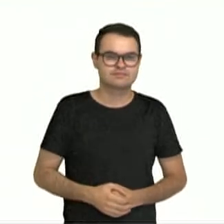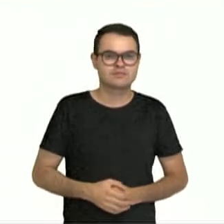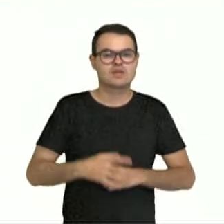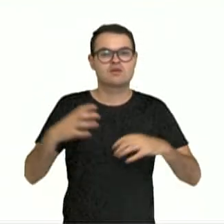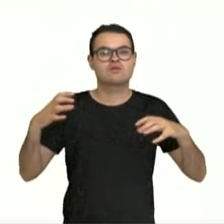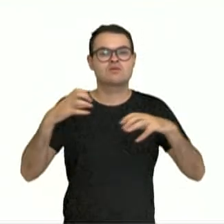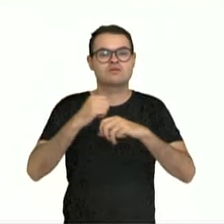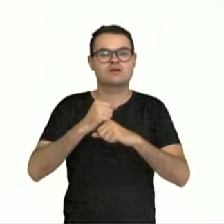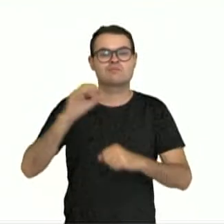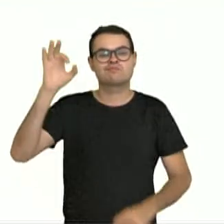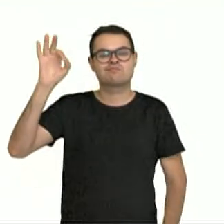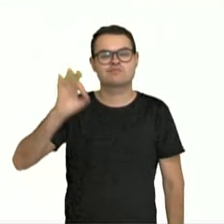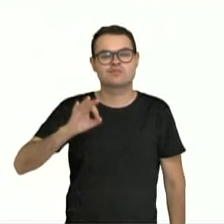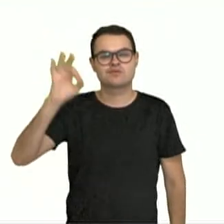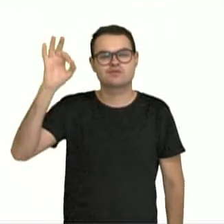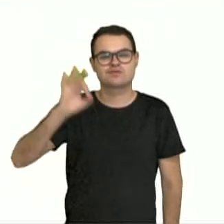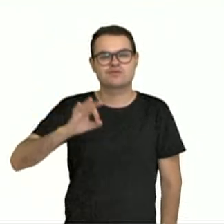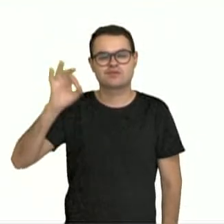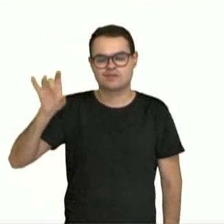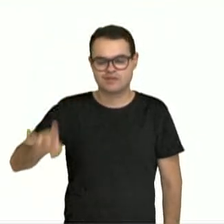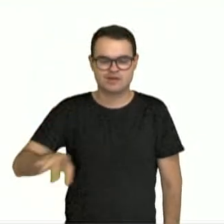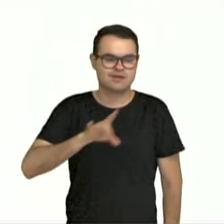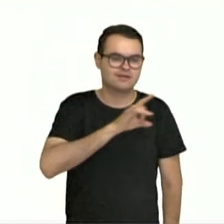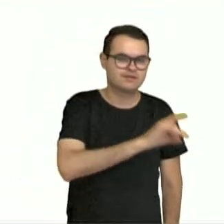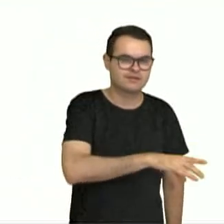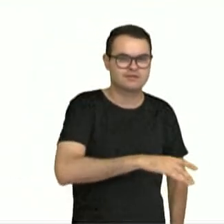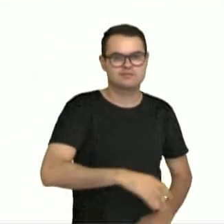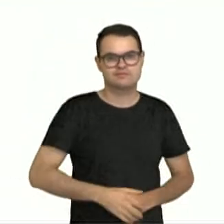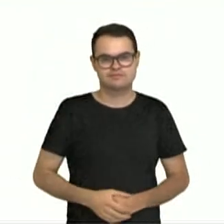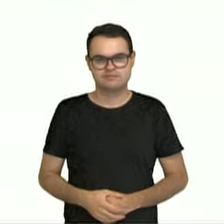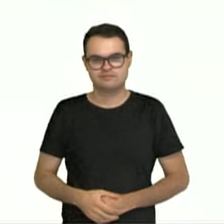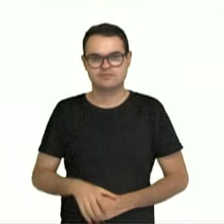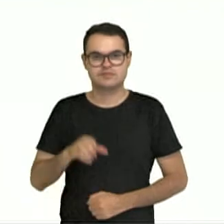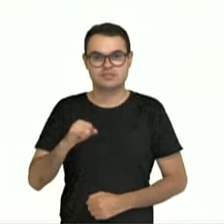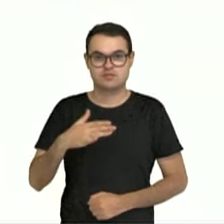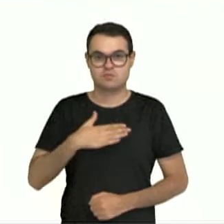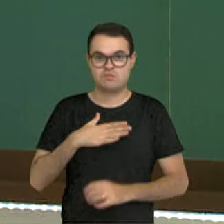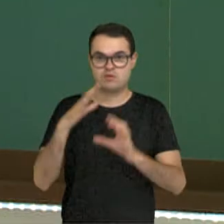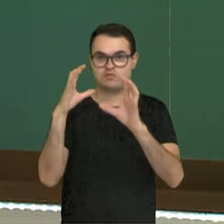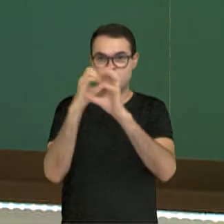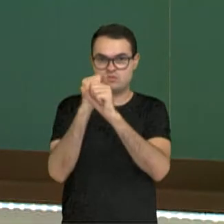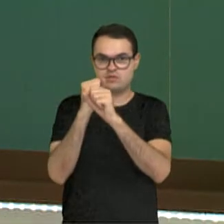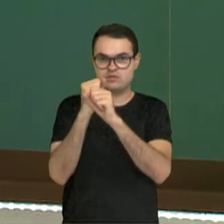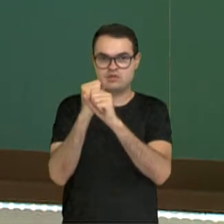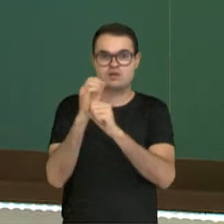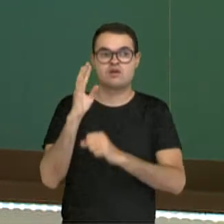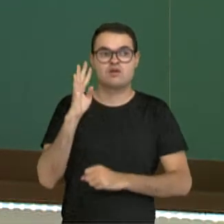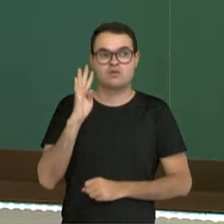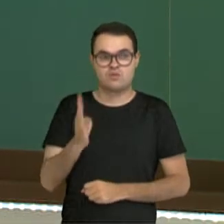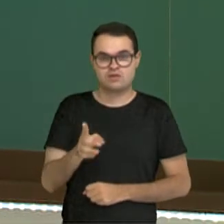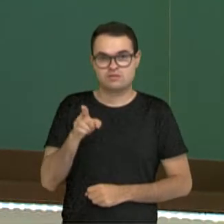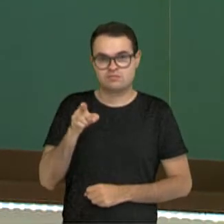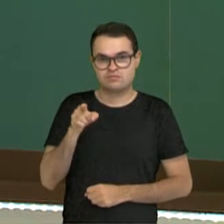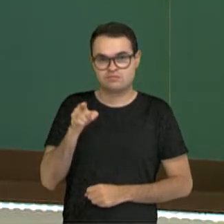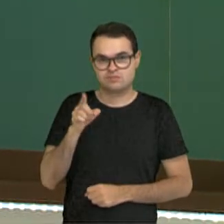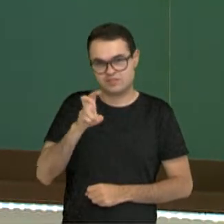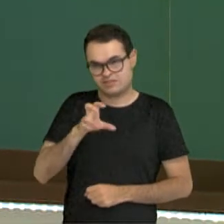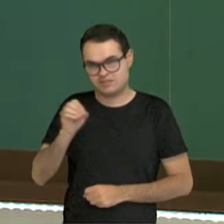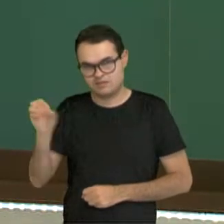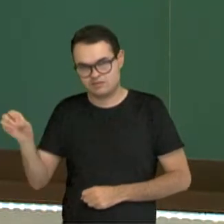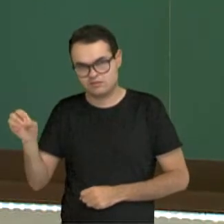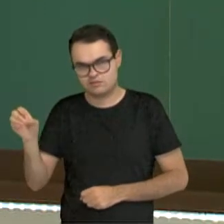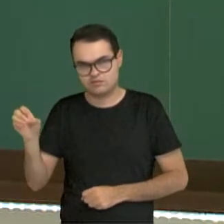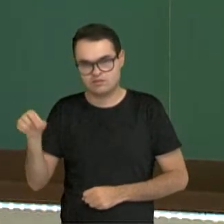a porcentagem equivalente de cada um. Se o meu total é 4.500, não é? Porque se eu juntar o 2.500 com